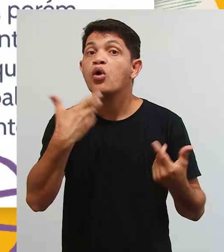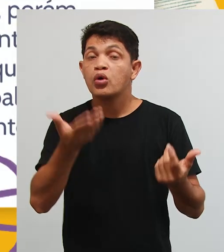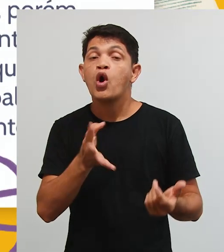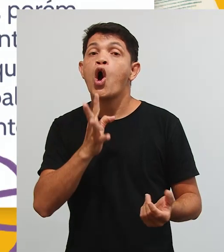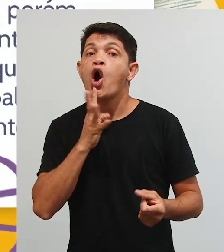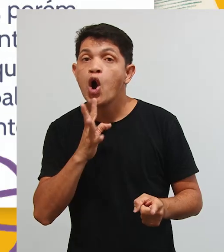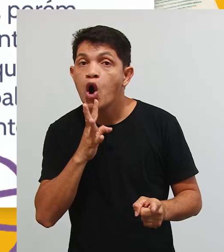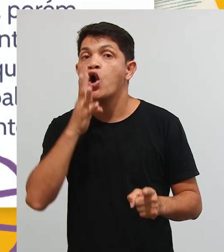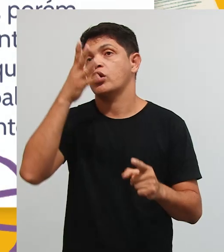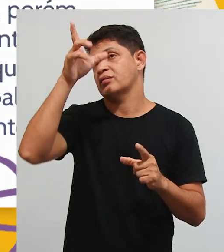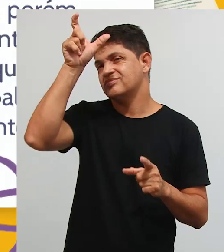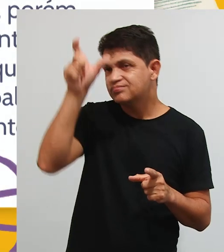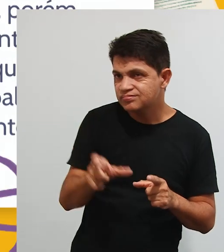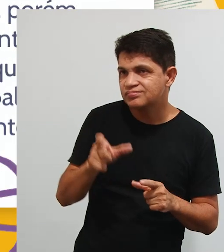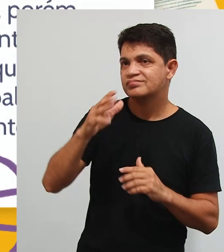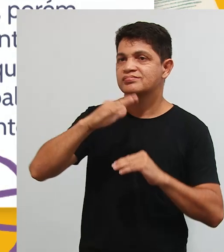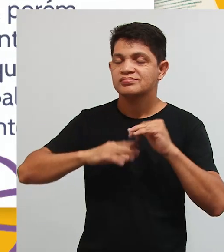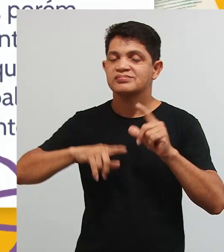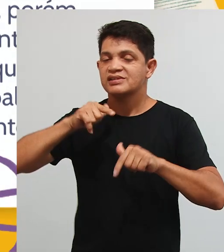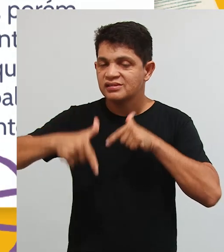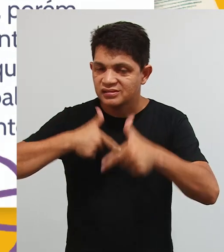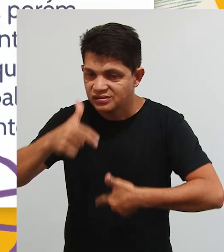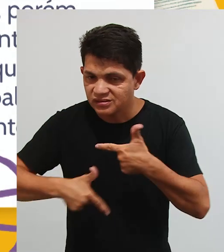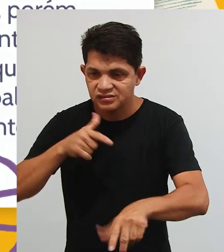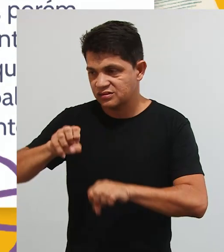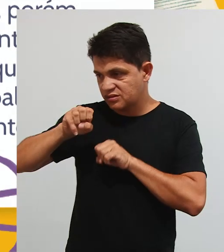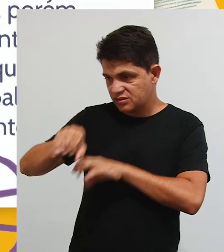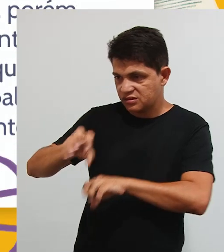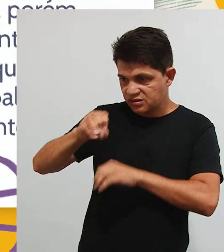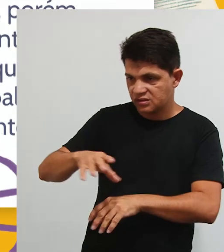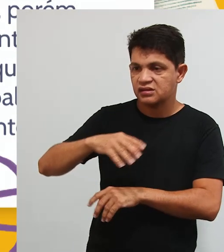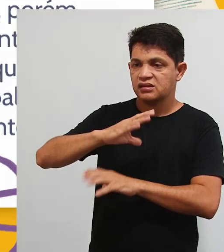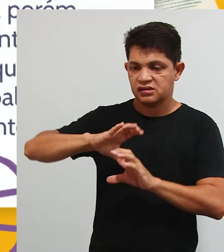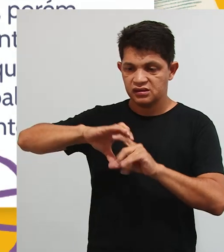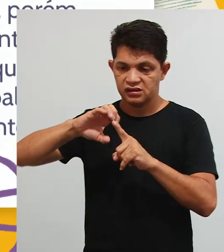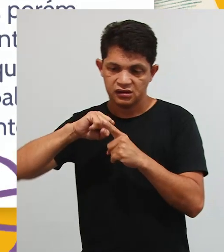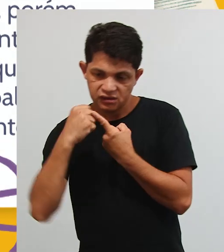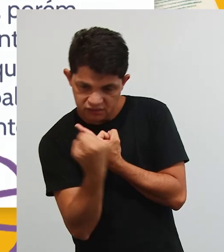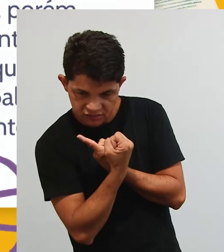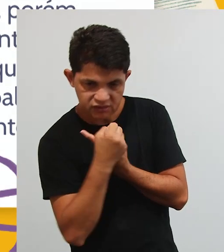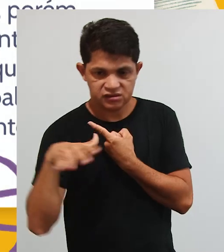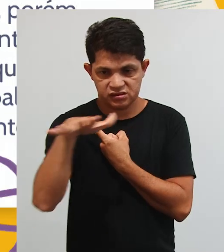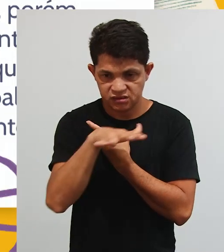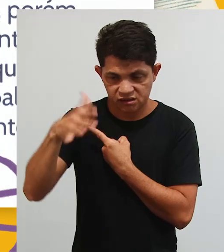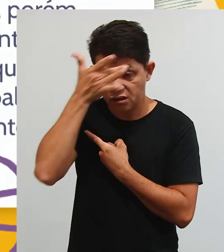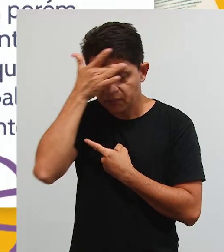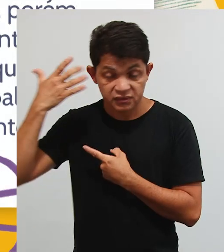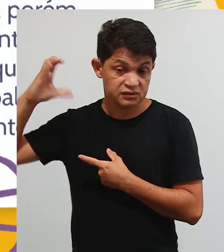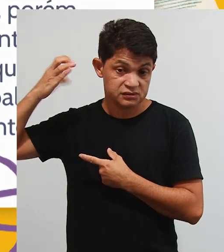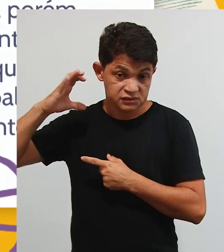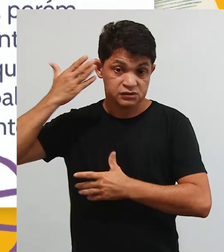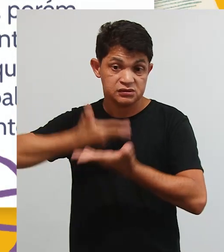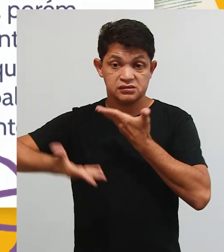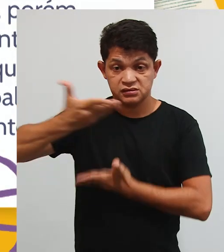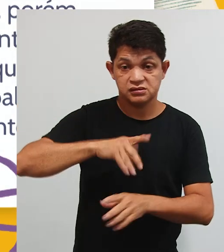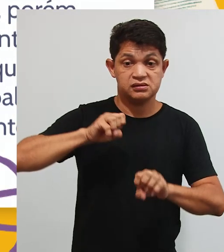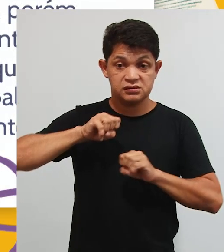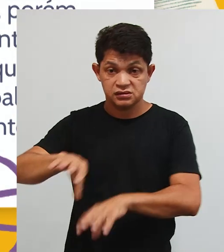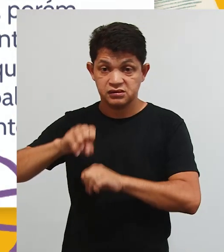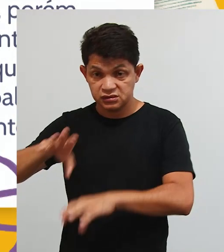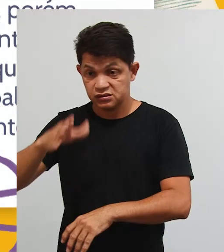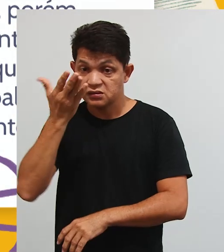Então, a gente chega ao que é você, sim, você, pessoinha que está aí fazendo o curso de licenciatura